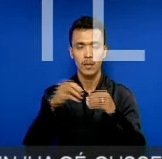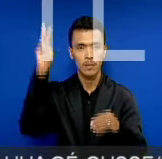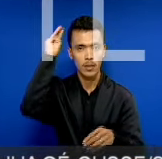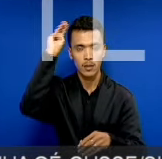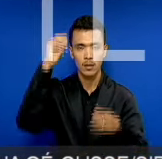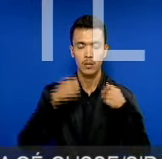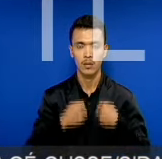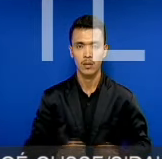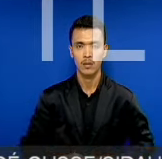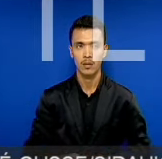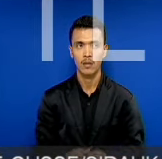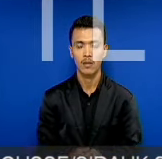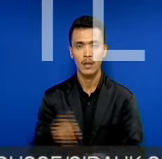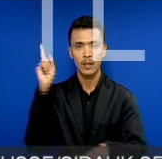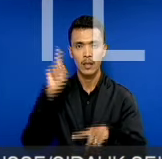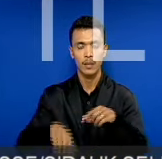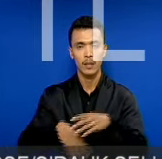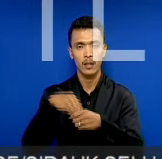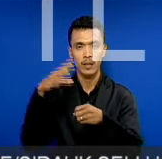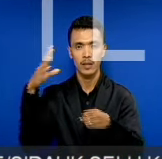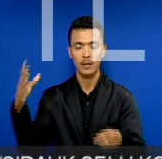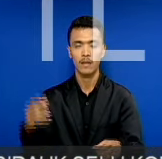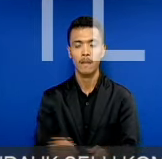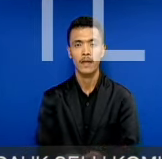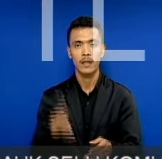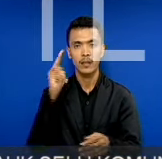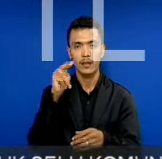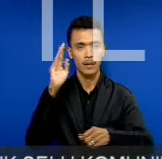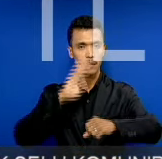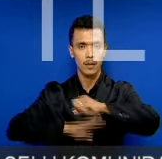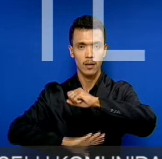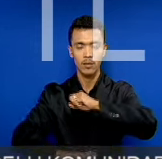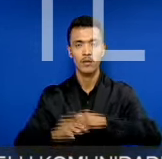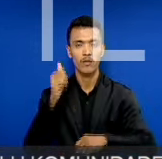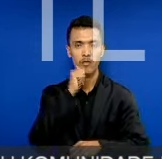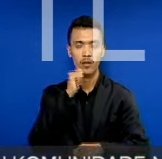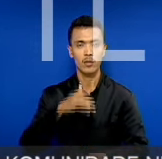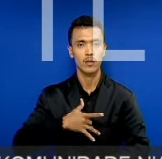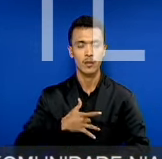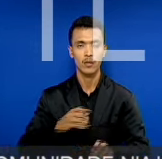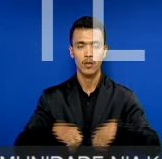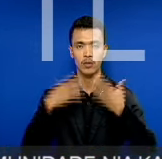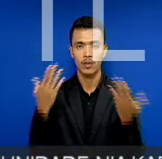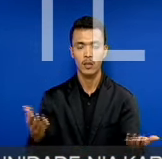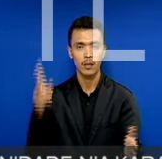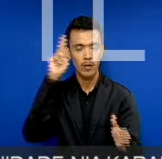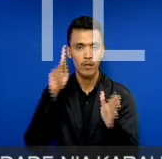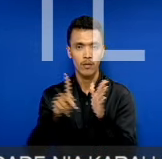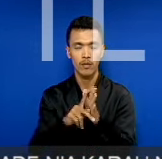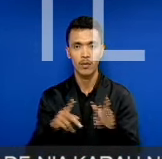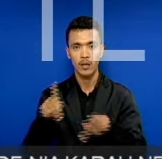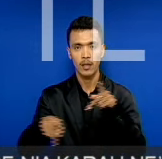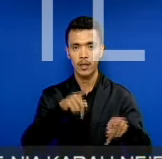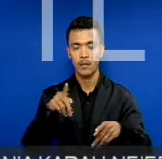Labele colombolik itani inamparto iha parto, itani sentimento oinsa, bahasai foto ema partos i publica